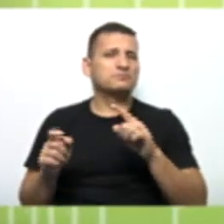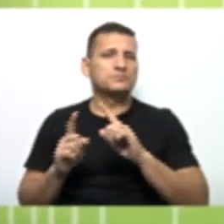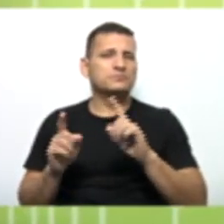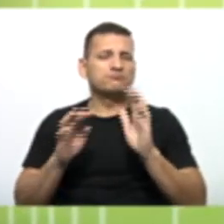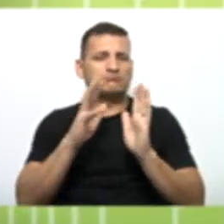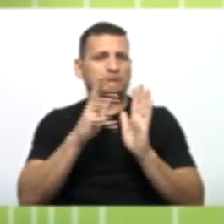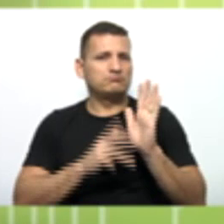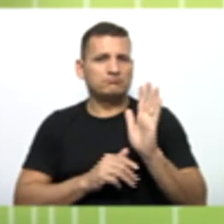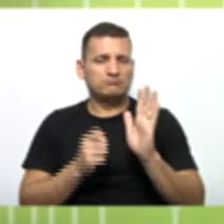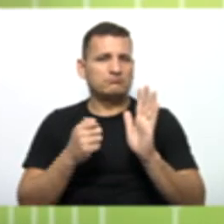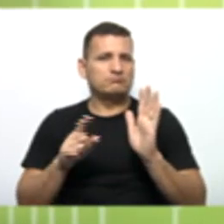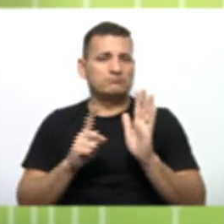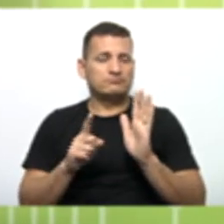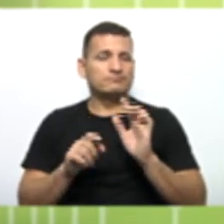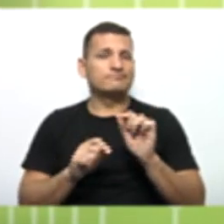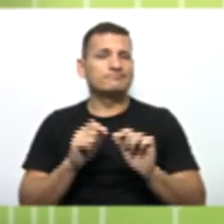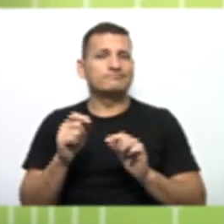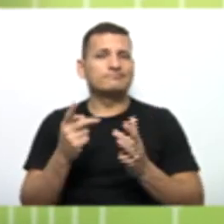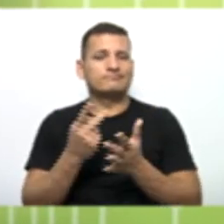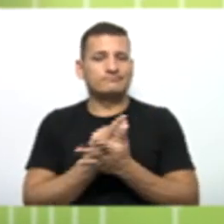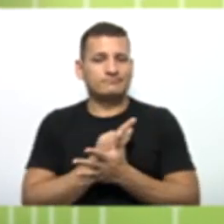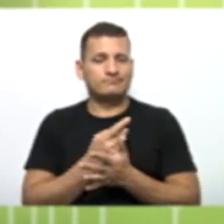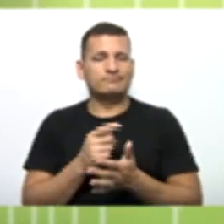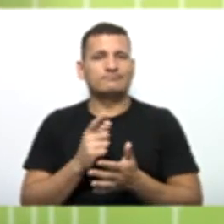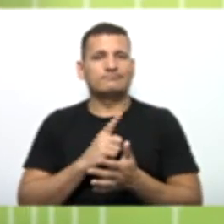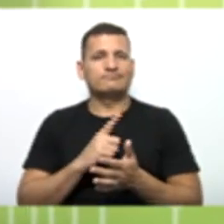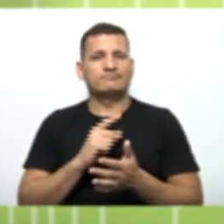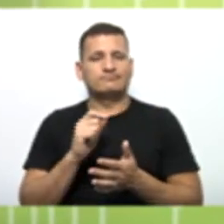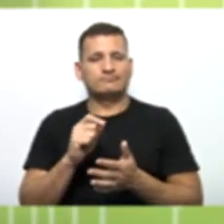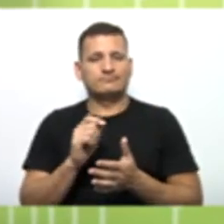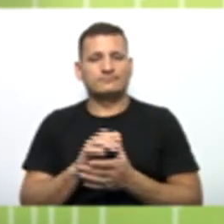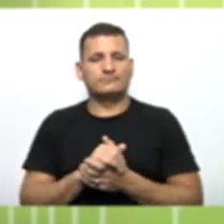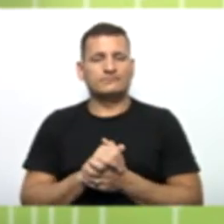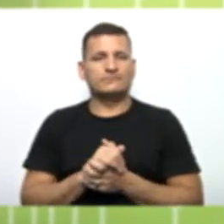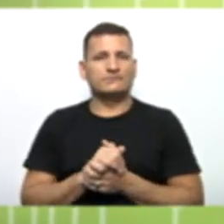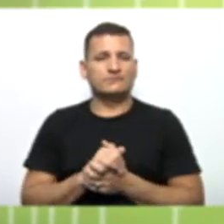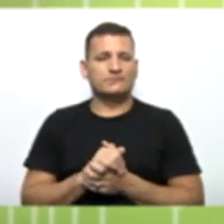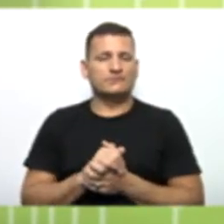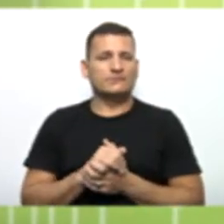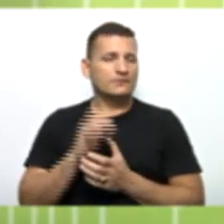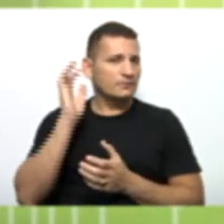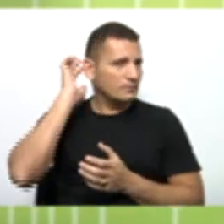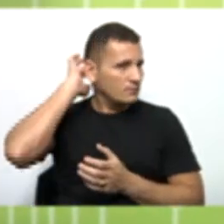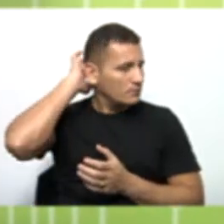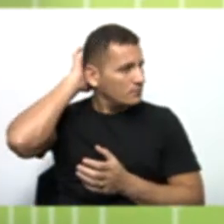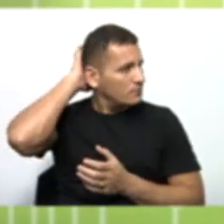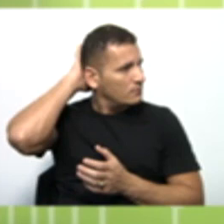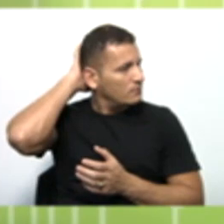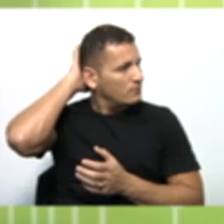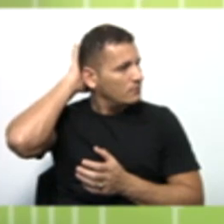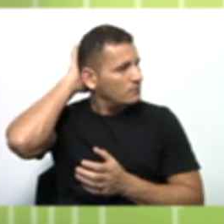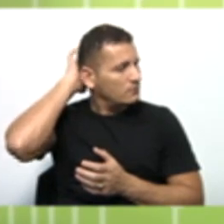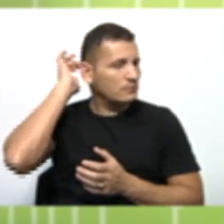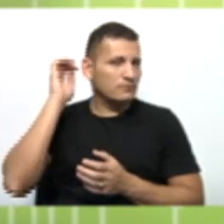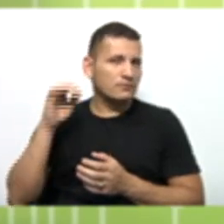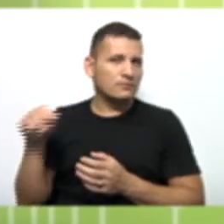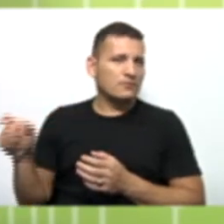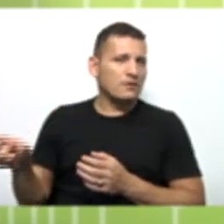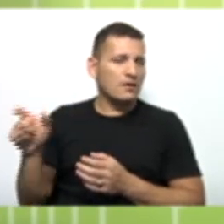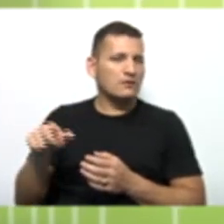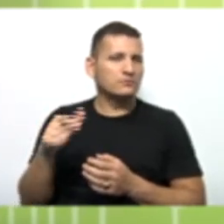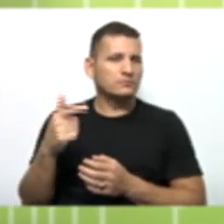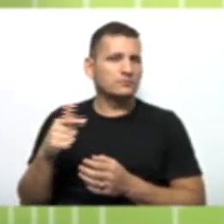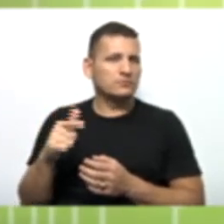aquilo, certo? E aí vai acontecer o quê? Vai ter muito espaço, muitos dos clientes não vão ter nem paciência em preencher todos